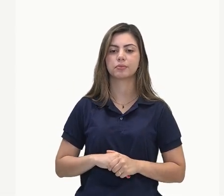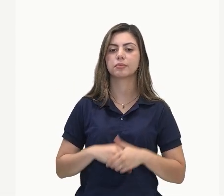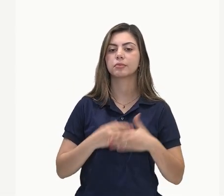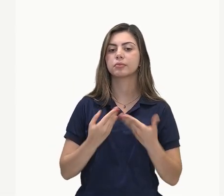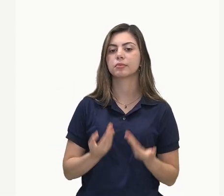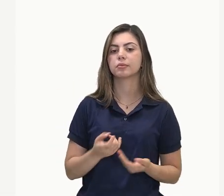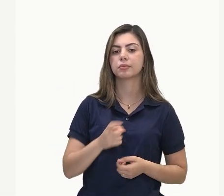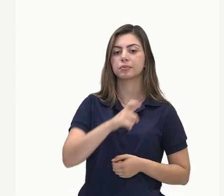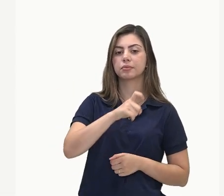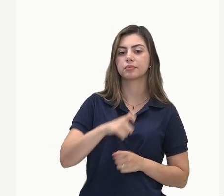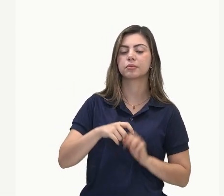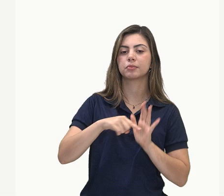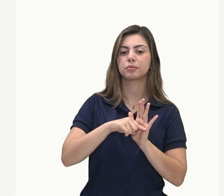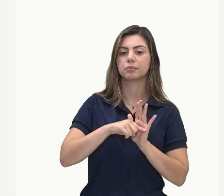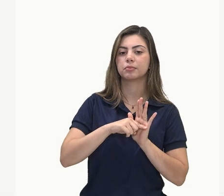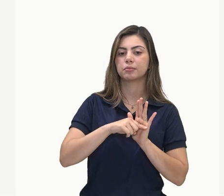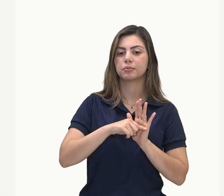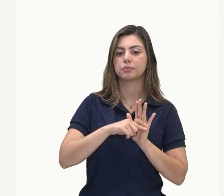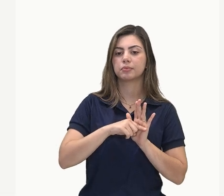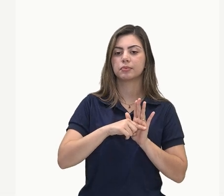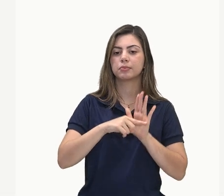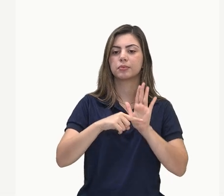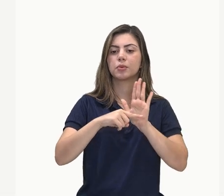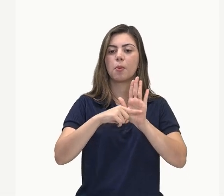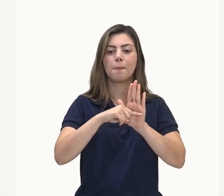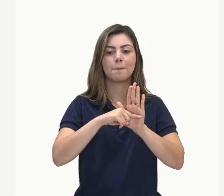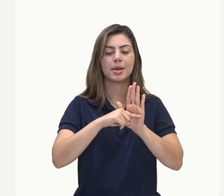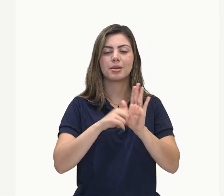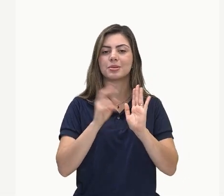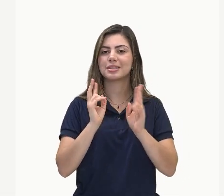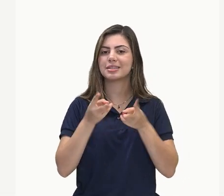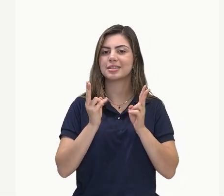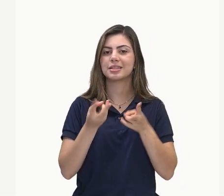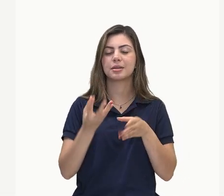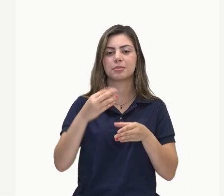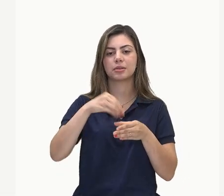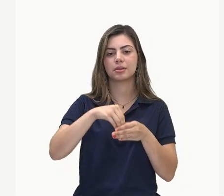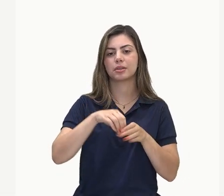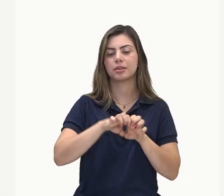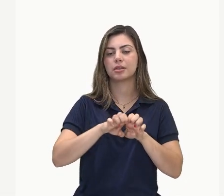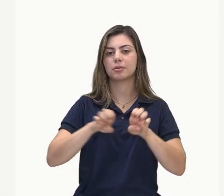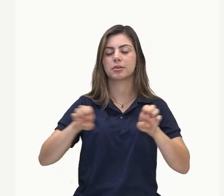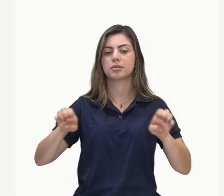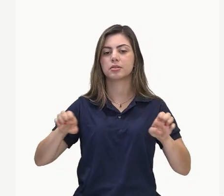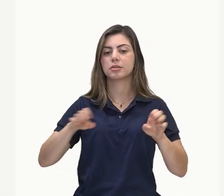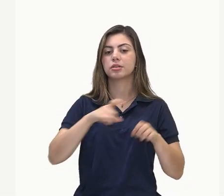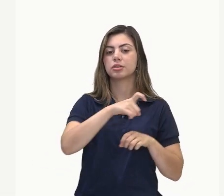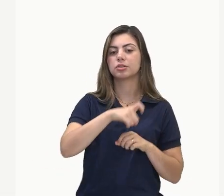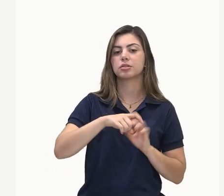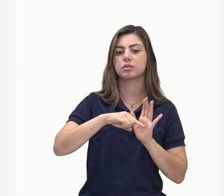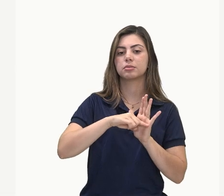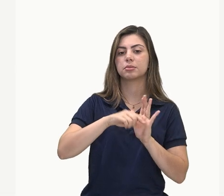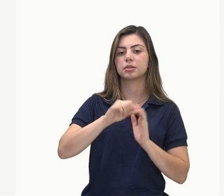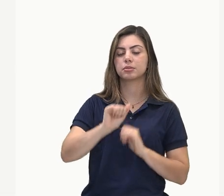x menos, esse menos aqui, pessoal, ele sempre vai aparecer, tá? X menos A, que é